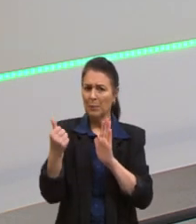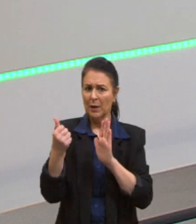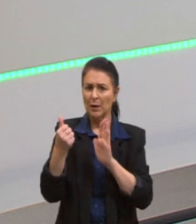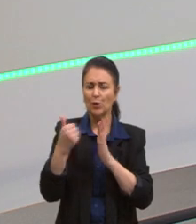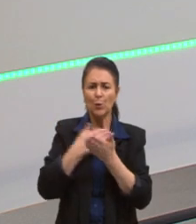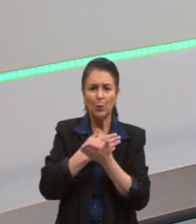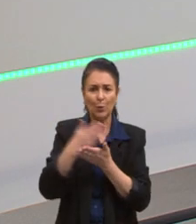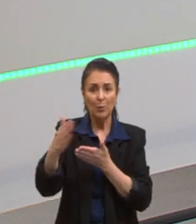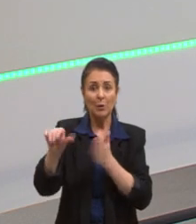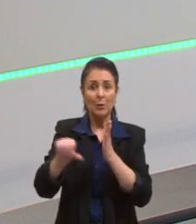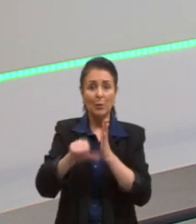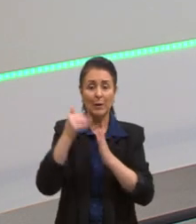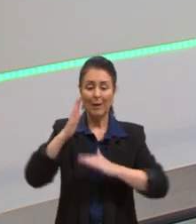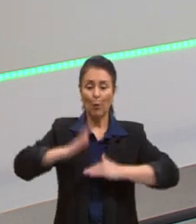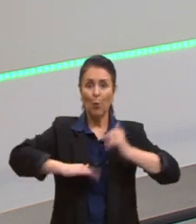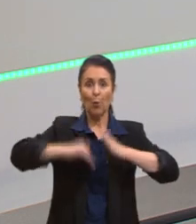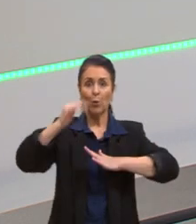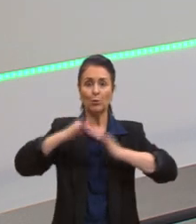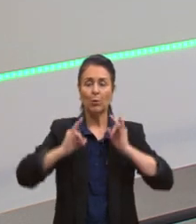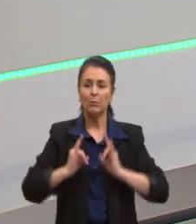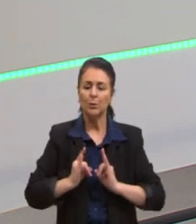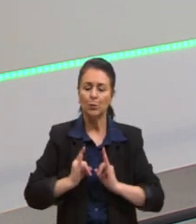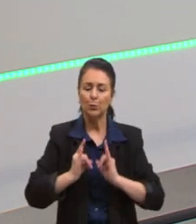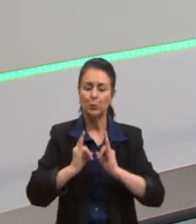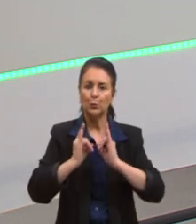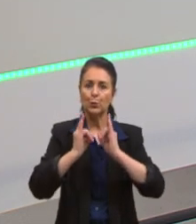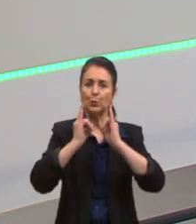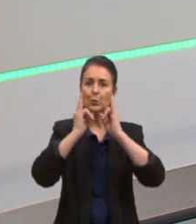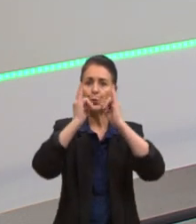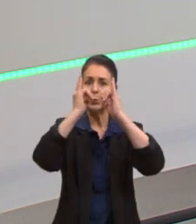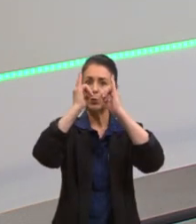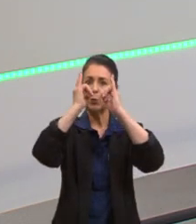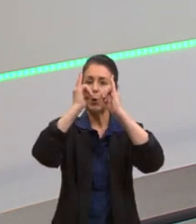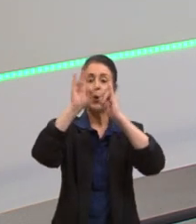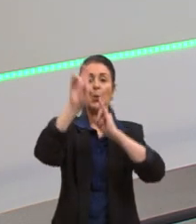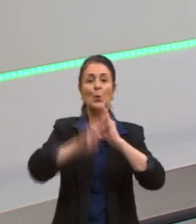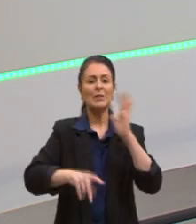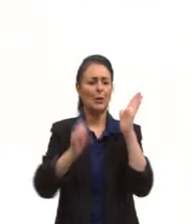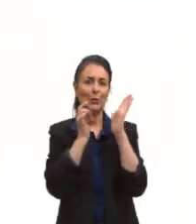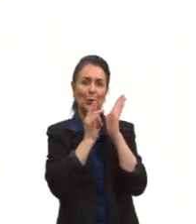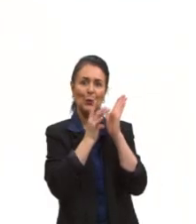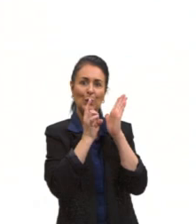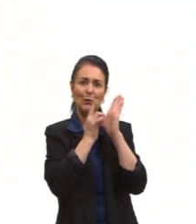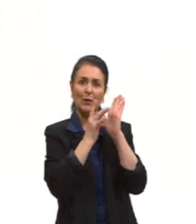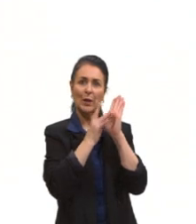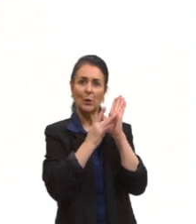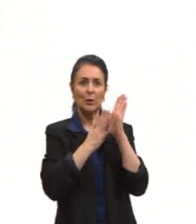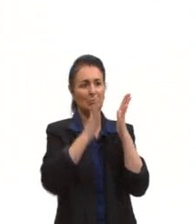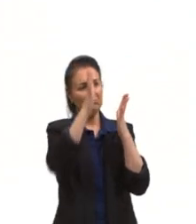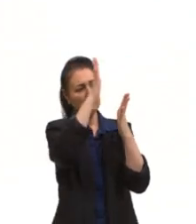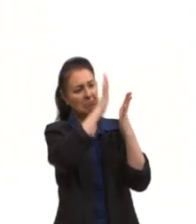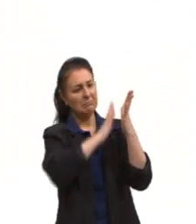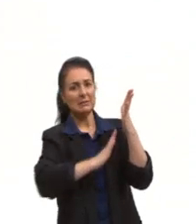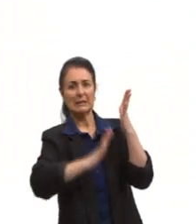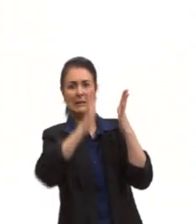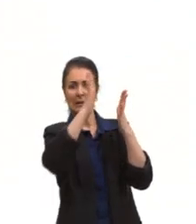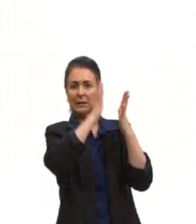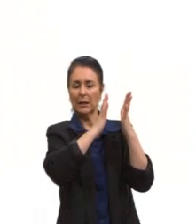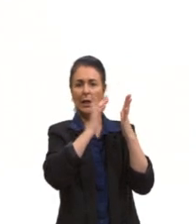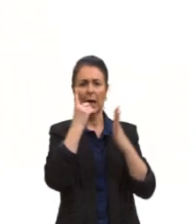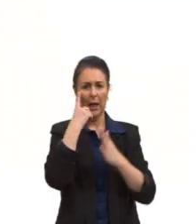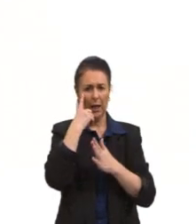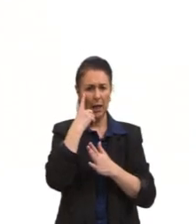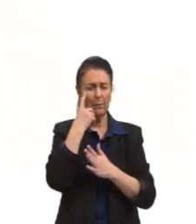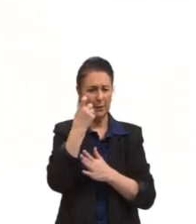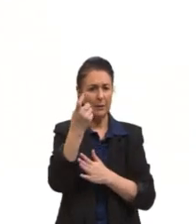precursores da construção dos edifícios todos de vidro é muito interessante de textual ok